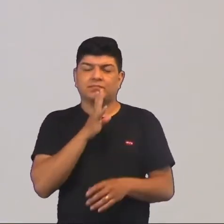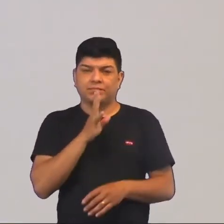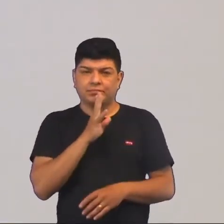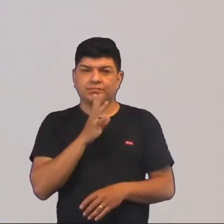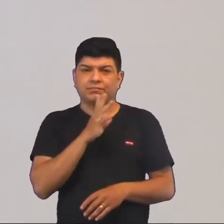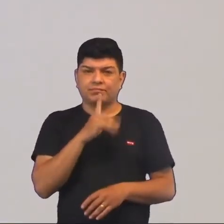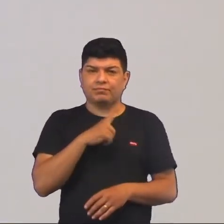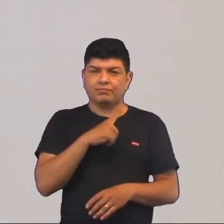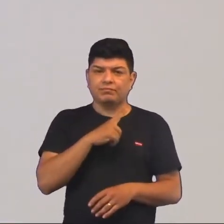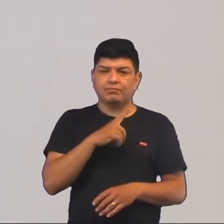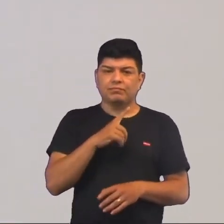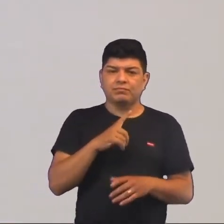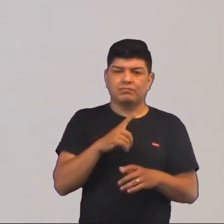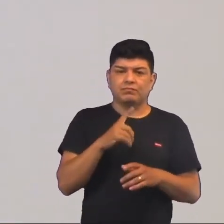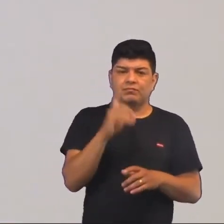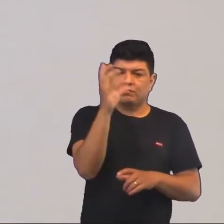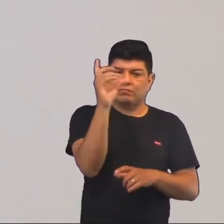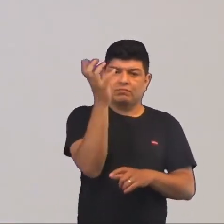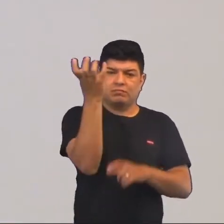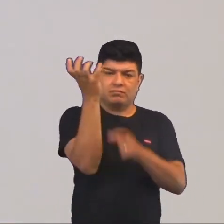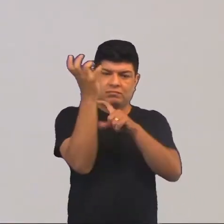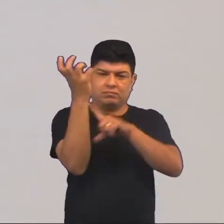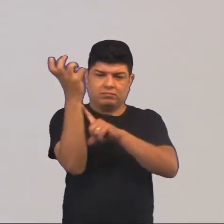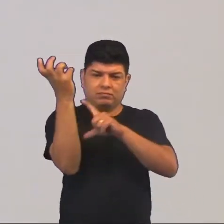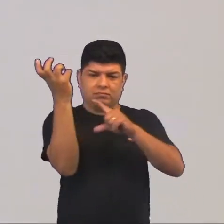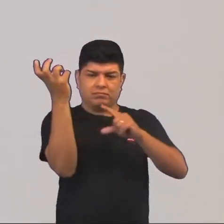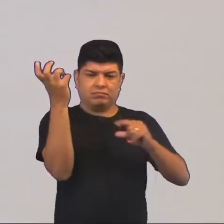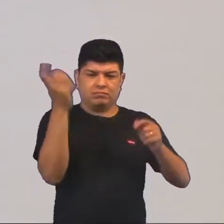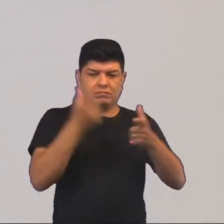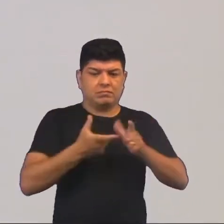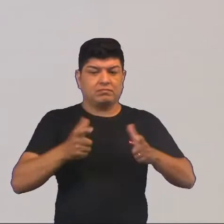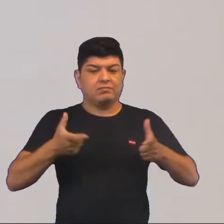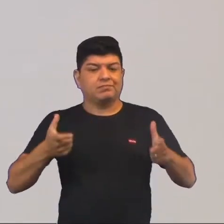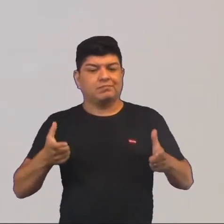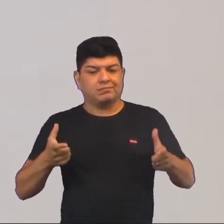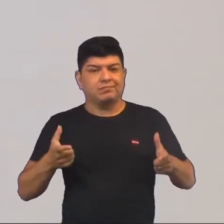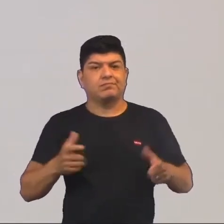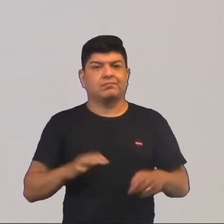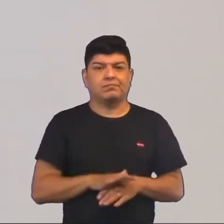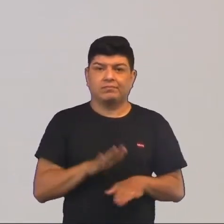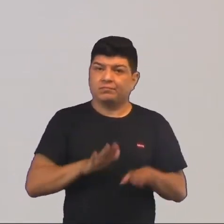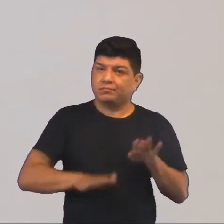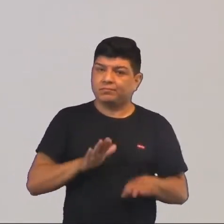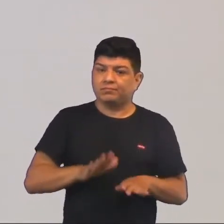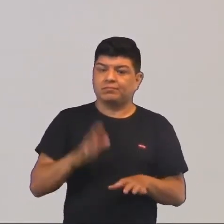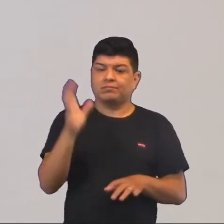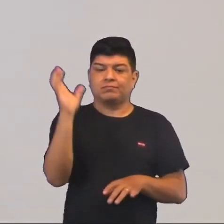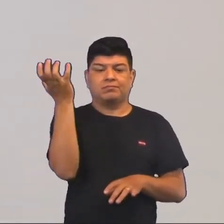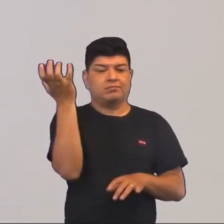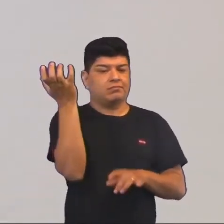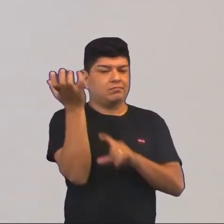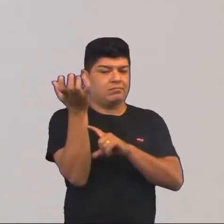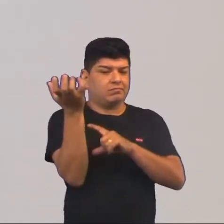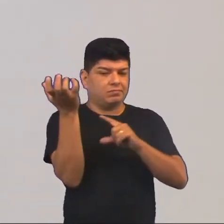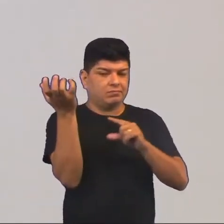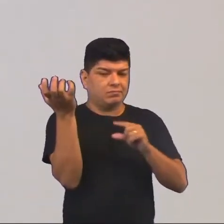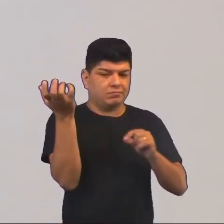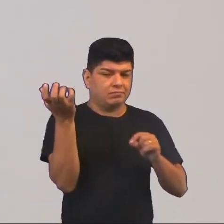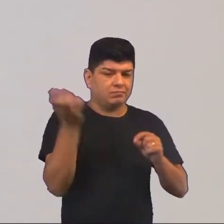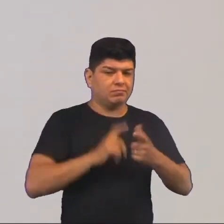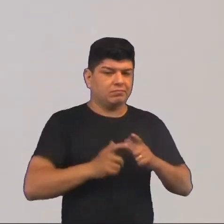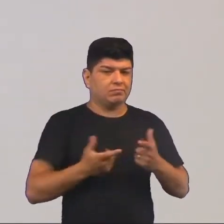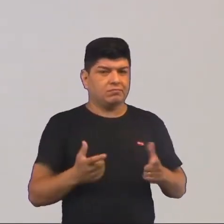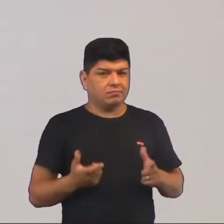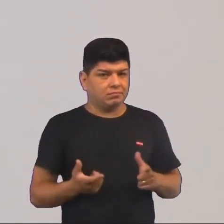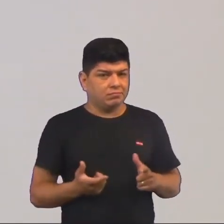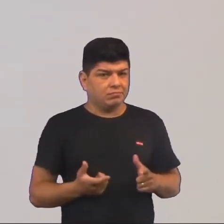conhecemos que têm folhas grandes, isso é o latifoliado, né? Você muitas vezes vê folhas enormes, né?